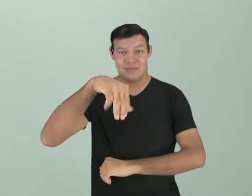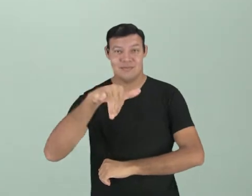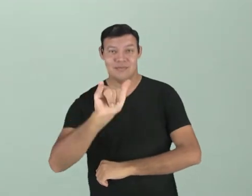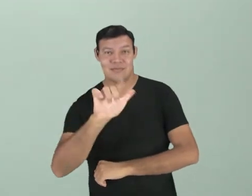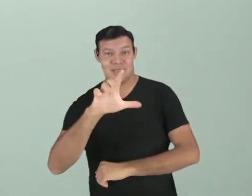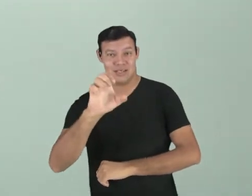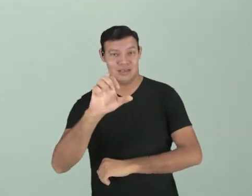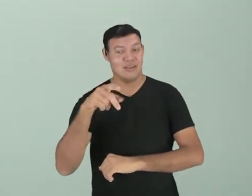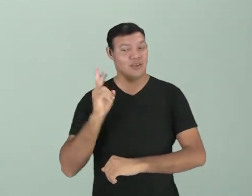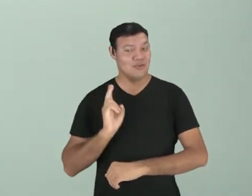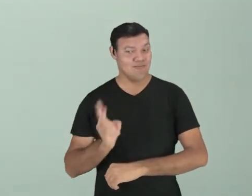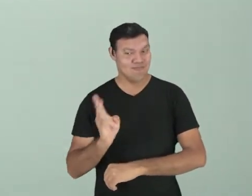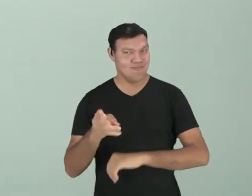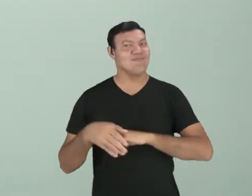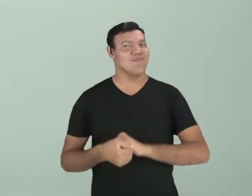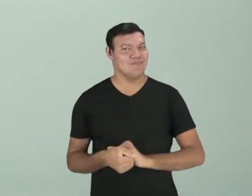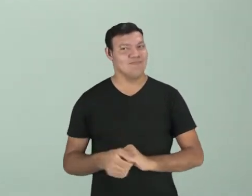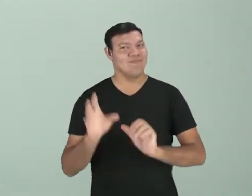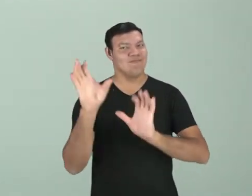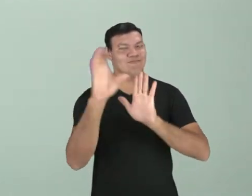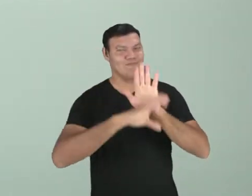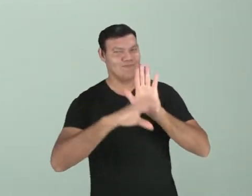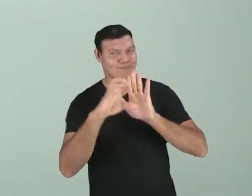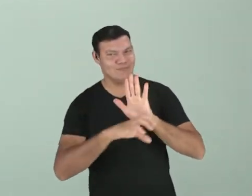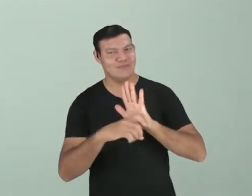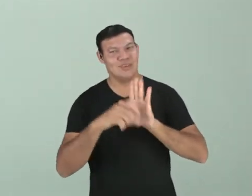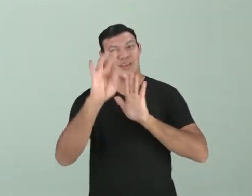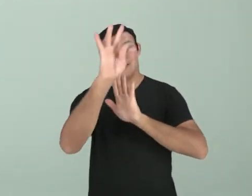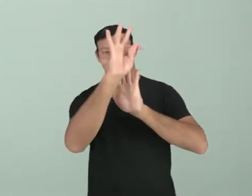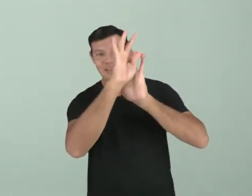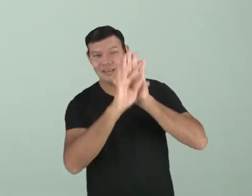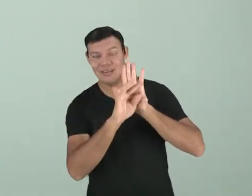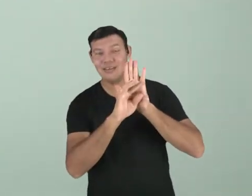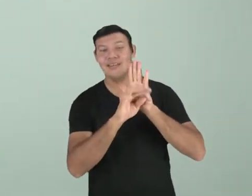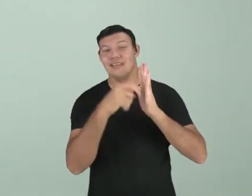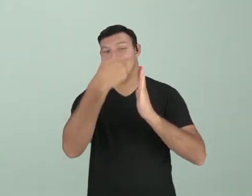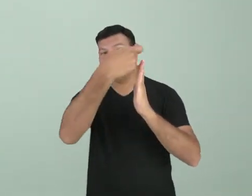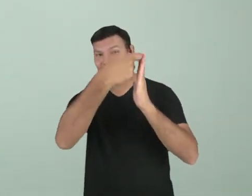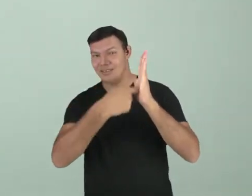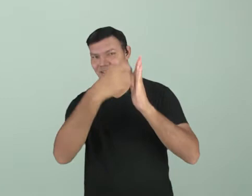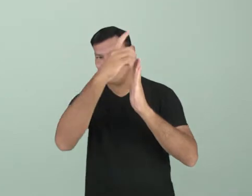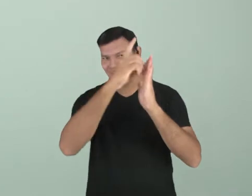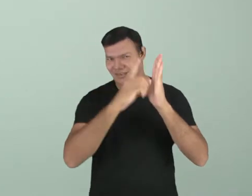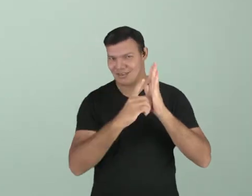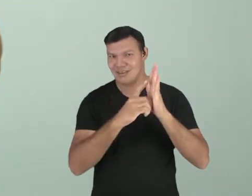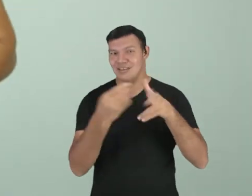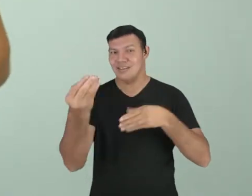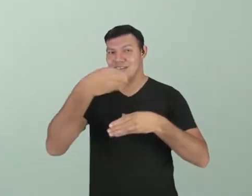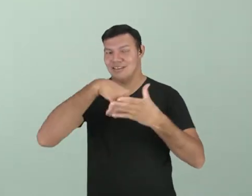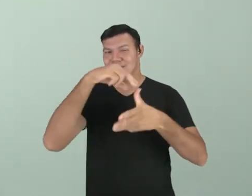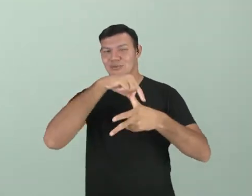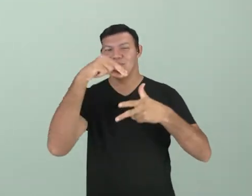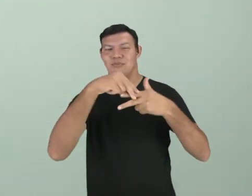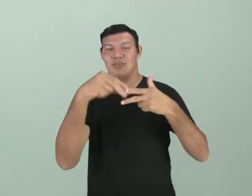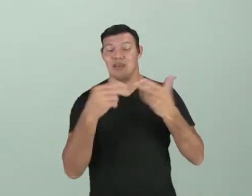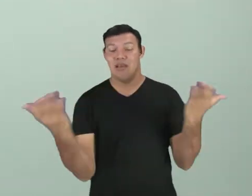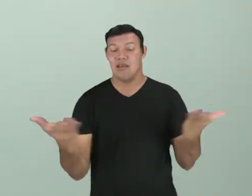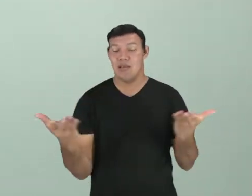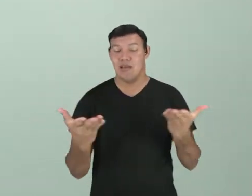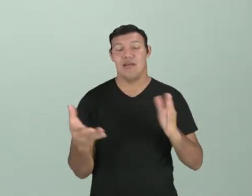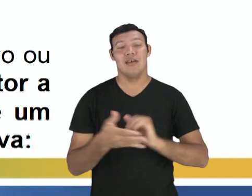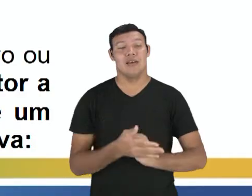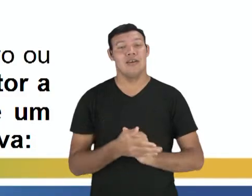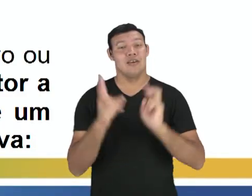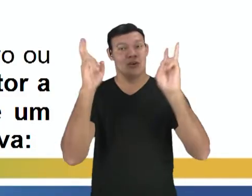nós continuaremos com o conteúdo de texto dissertativo no Enem, falando agora sobre o desenvolvimento. Vamos